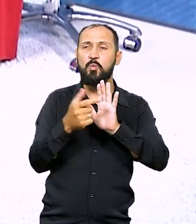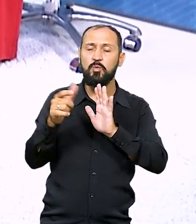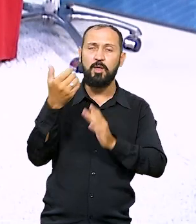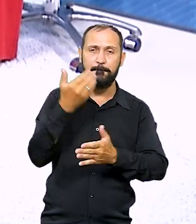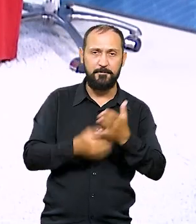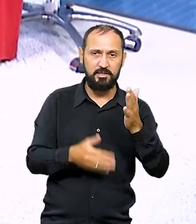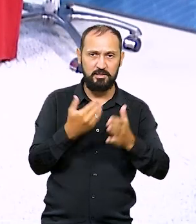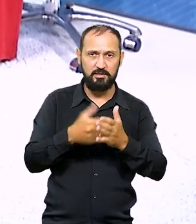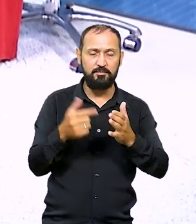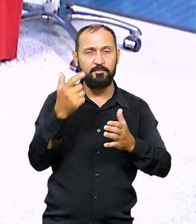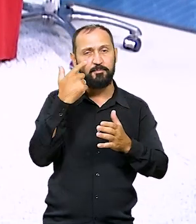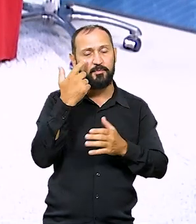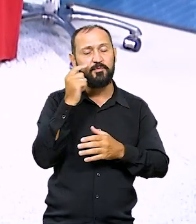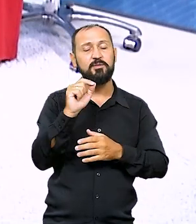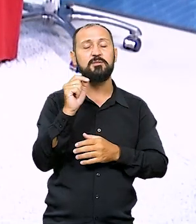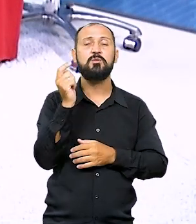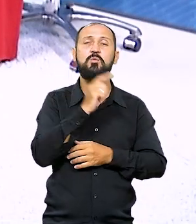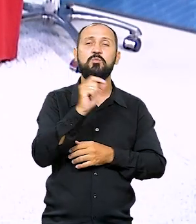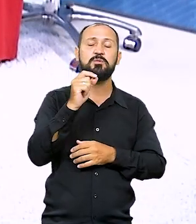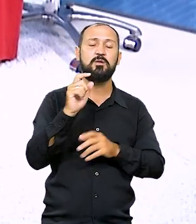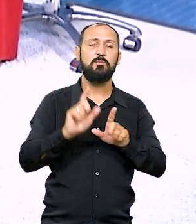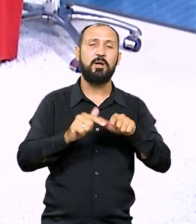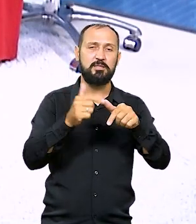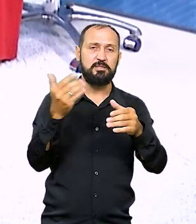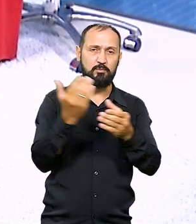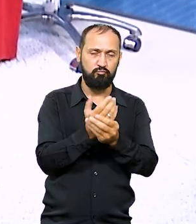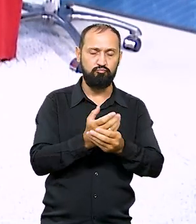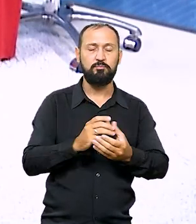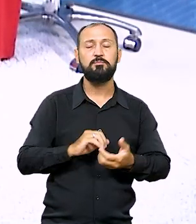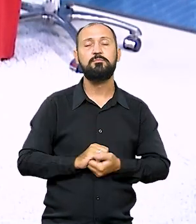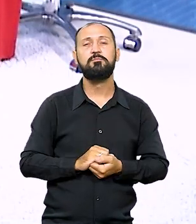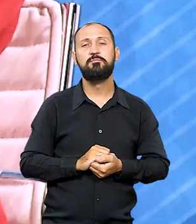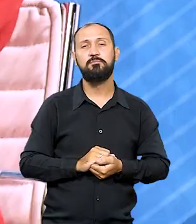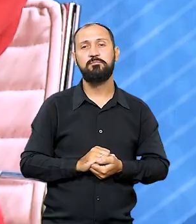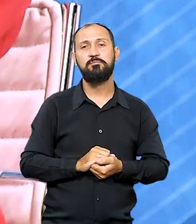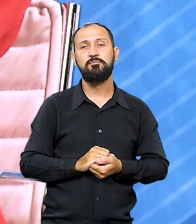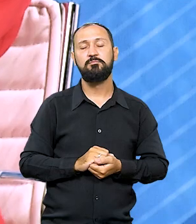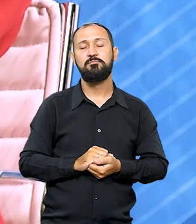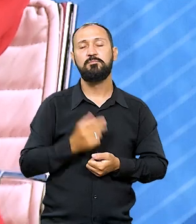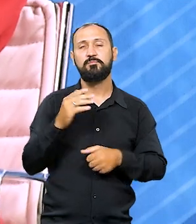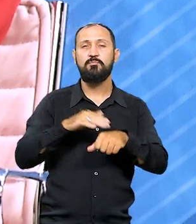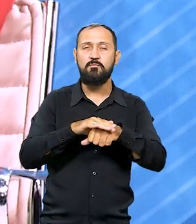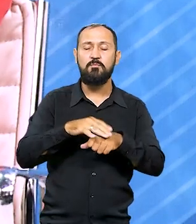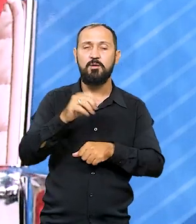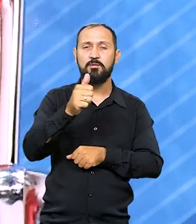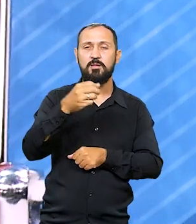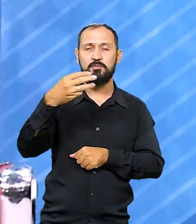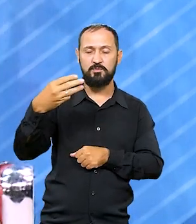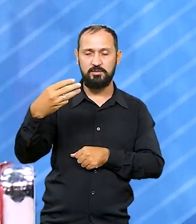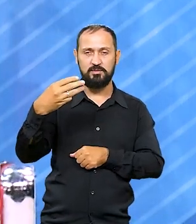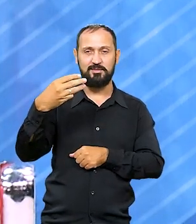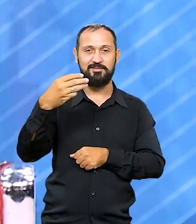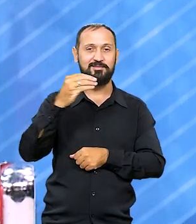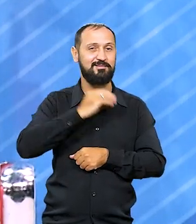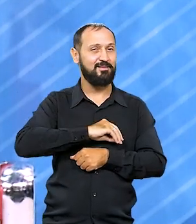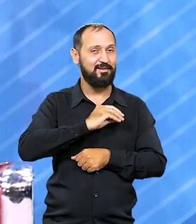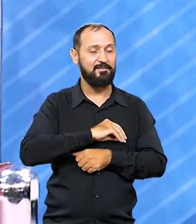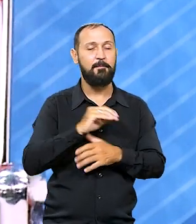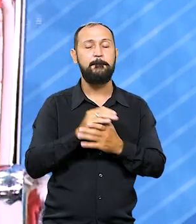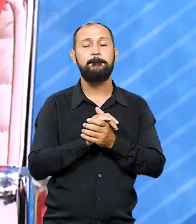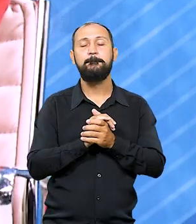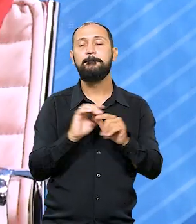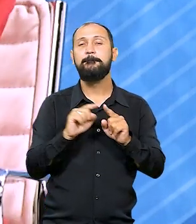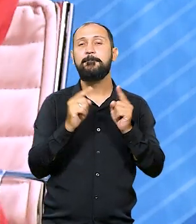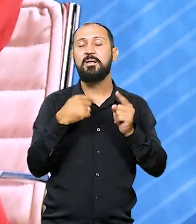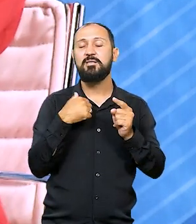verificar se tem algum outro direito lesado para verificar a viabilidade de uma ação. Doutor, estamos falando aqui de